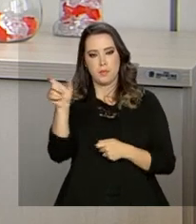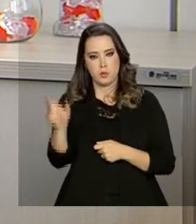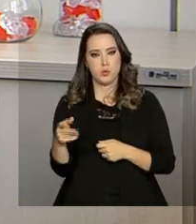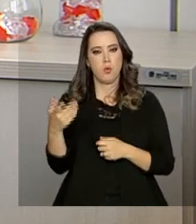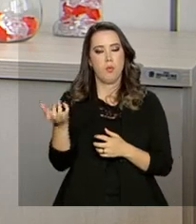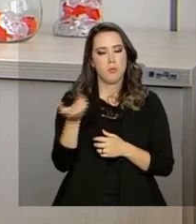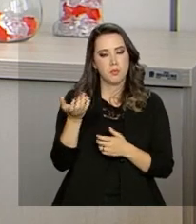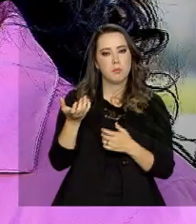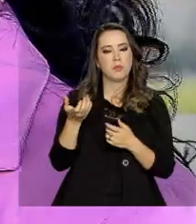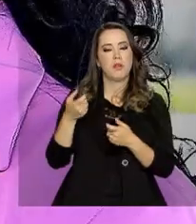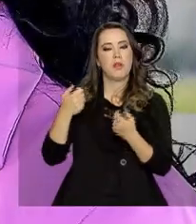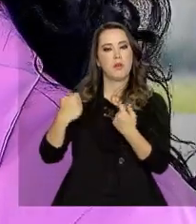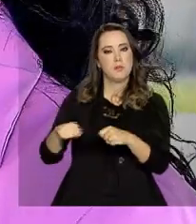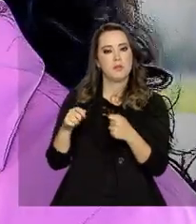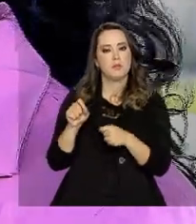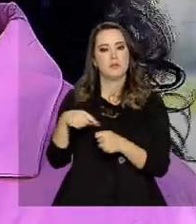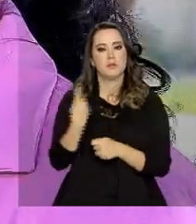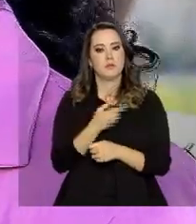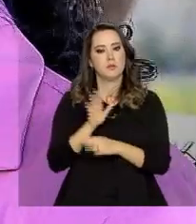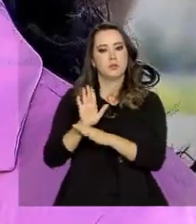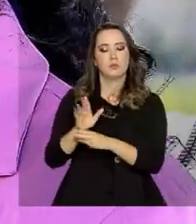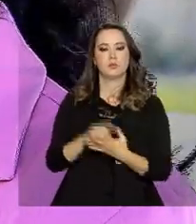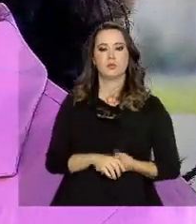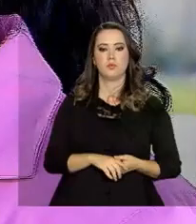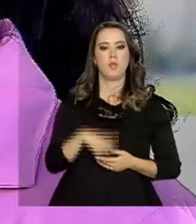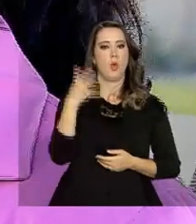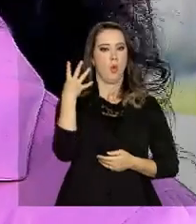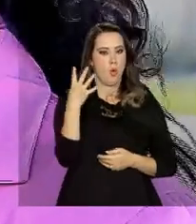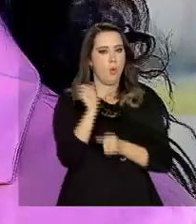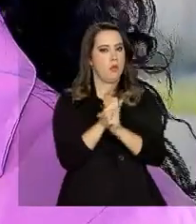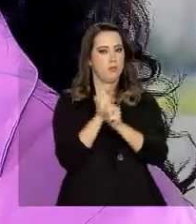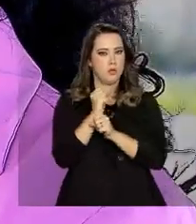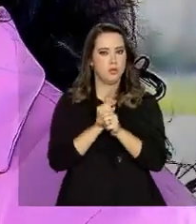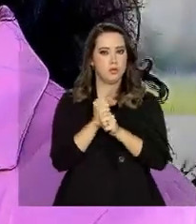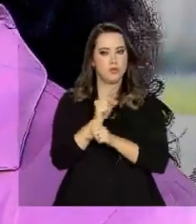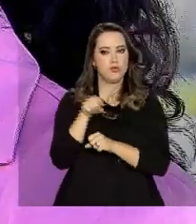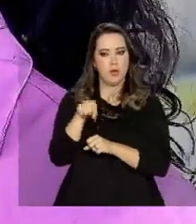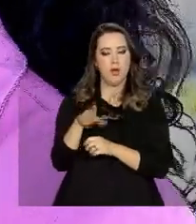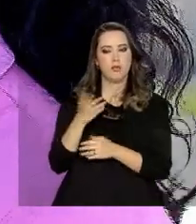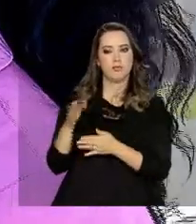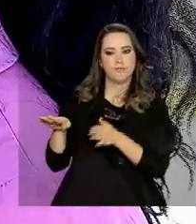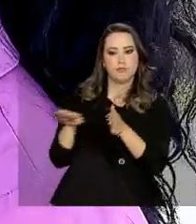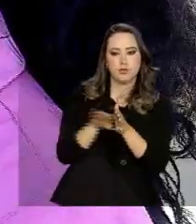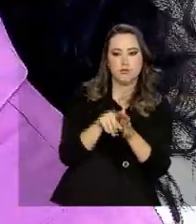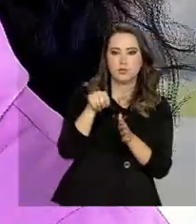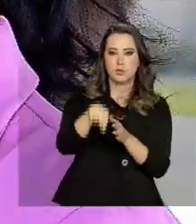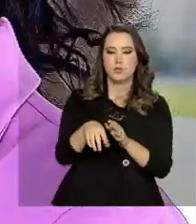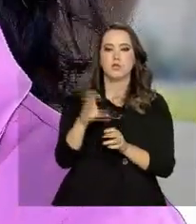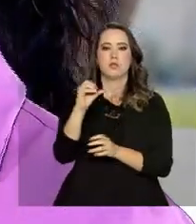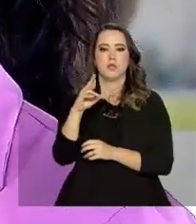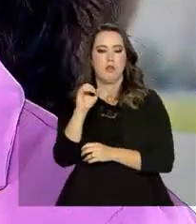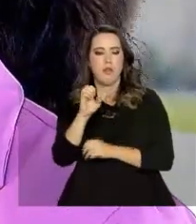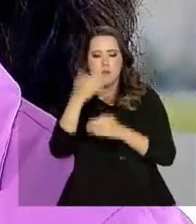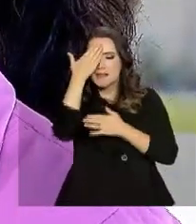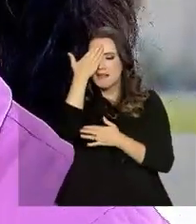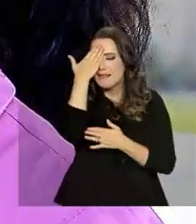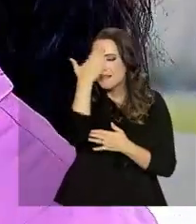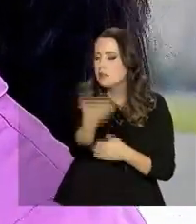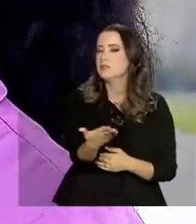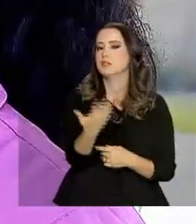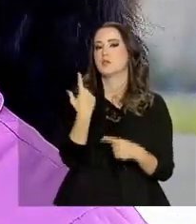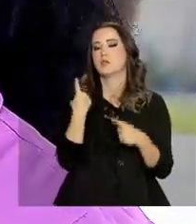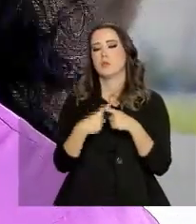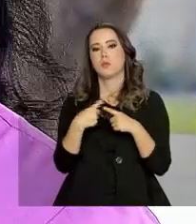o crédito nós em quatro anos que eu dou sendo acompanhada por eles mas é assim eu agradeço muito a eles porque